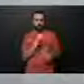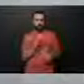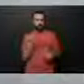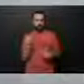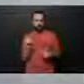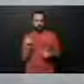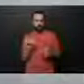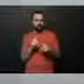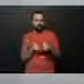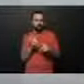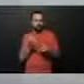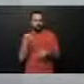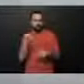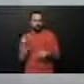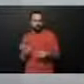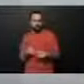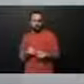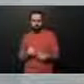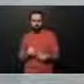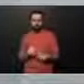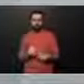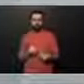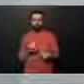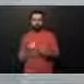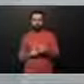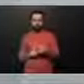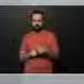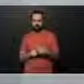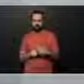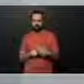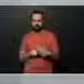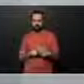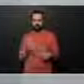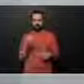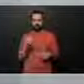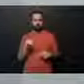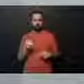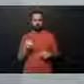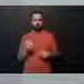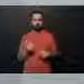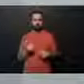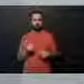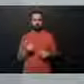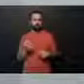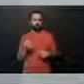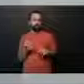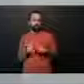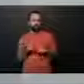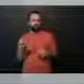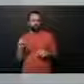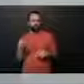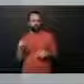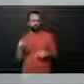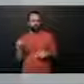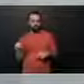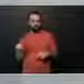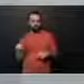7, 700. Mais nenhuma barrinha de dezena, nenhum grupinho de